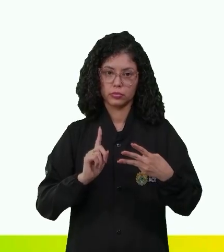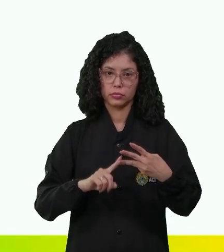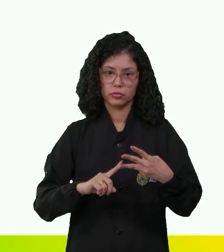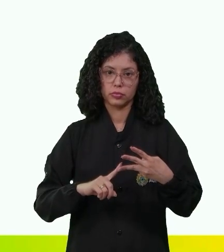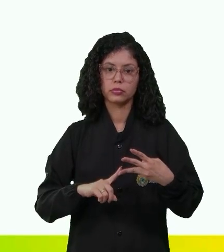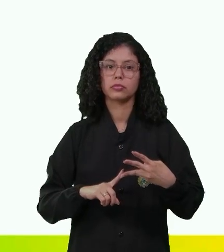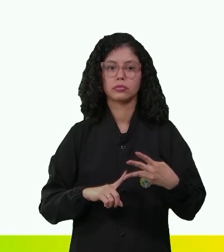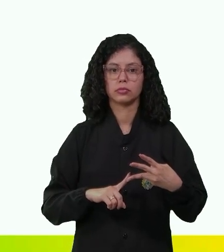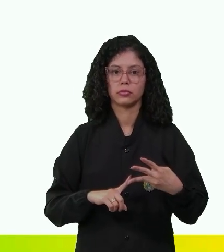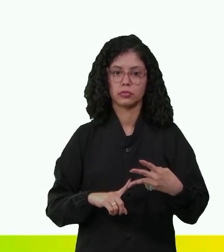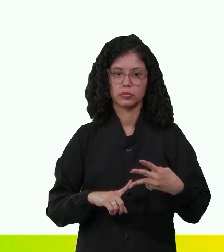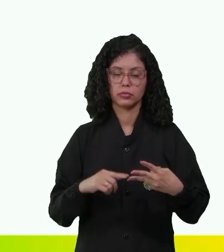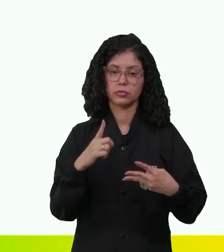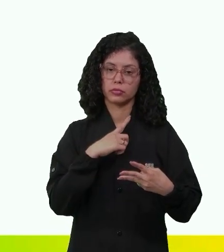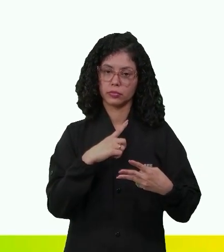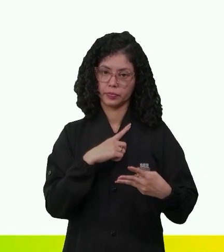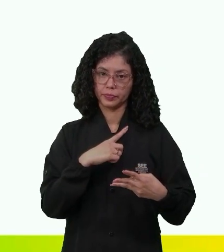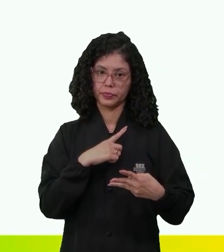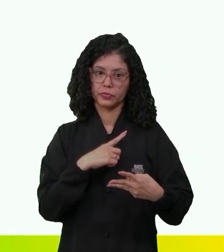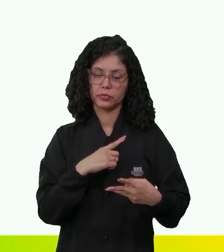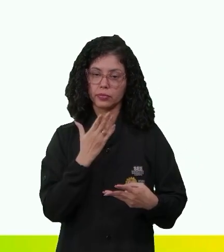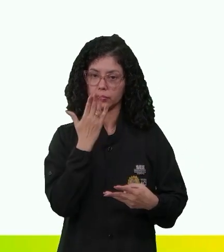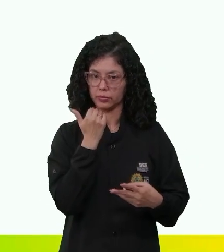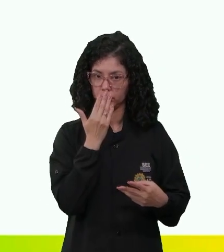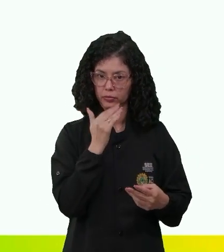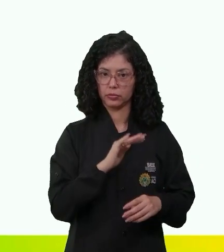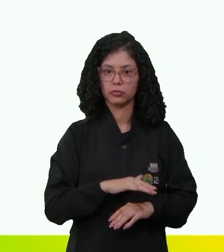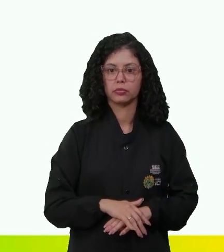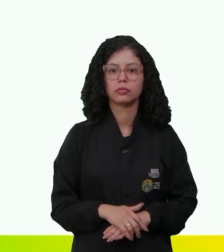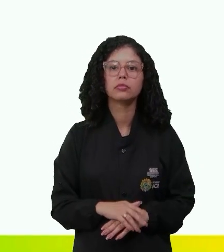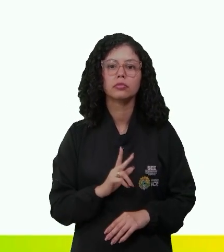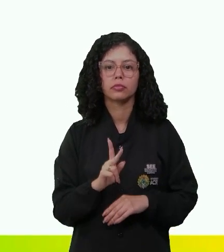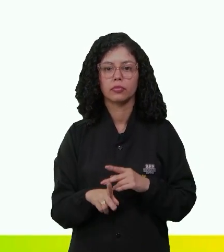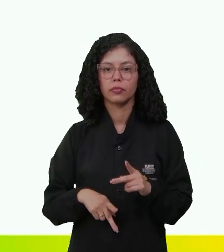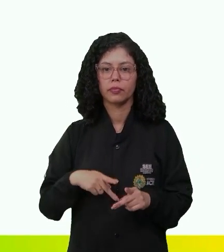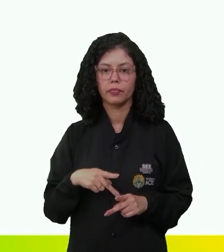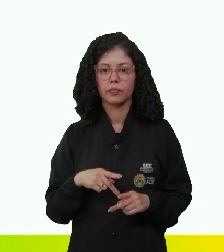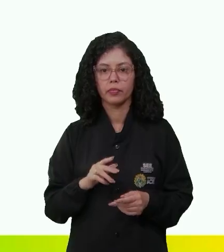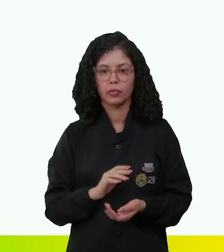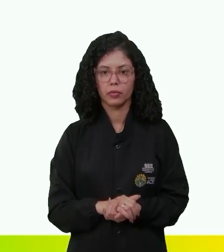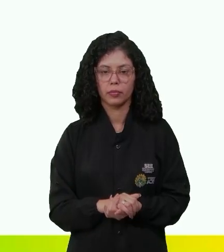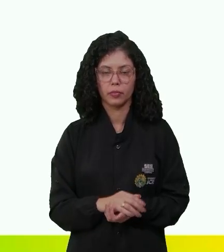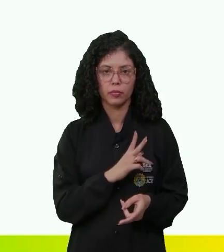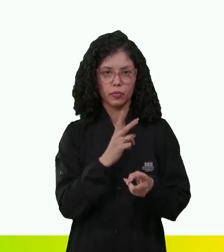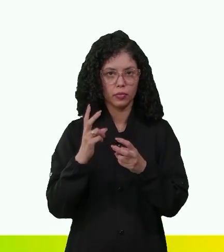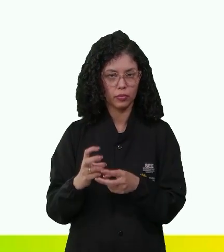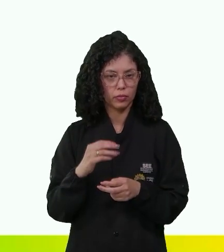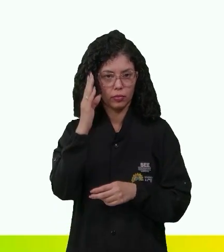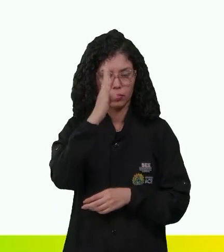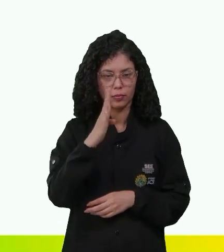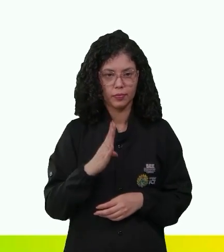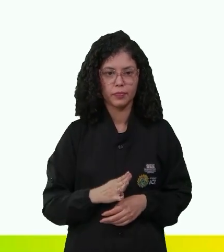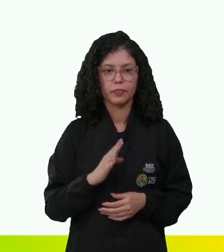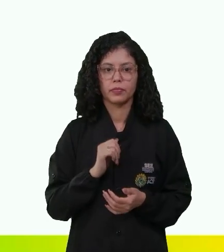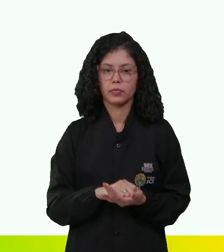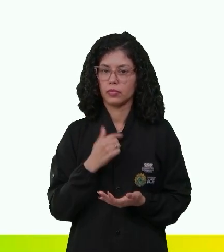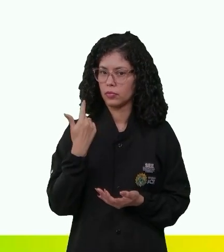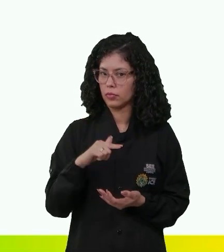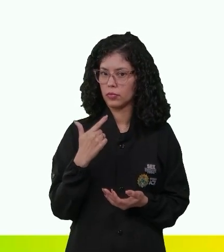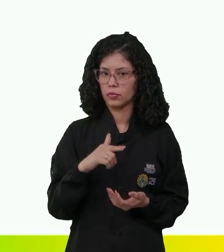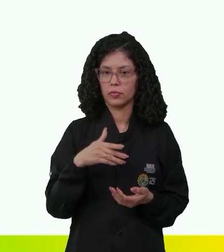das monções, de abastecer com alimentos essa população. Vocês percebam que o Brasil não